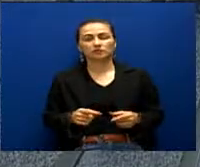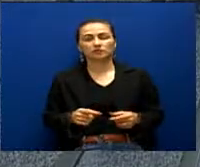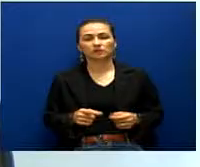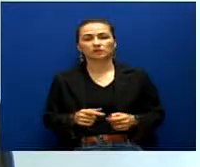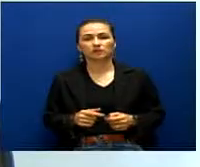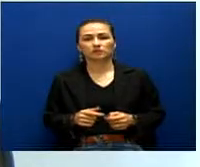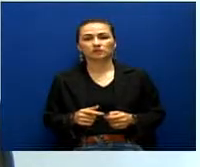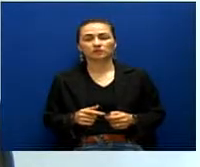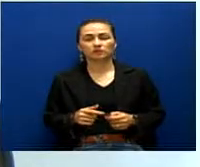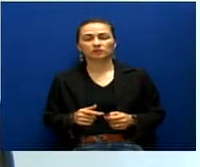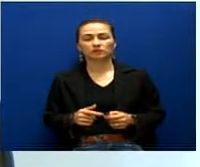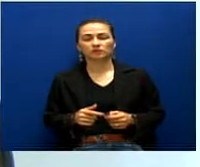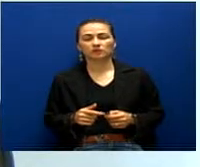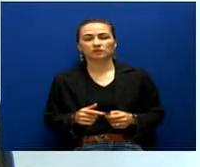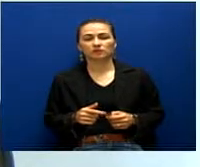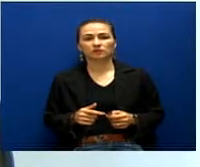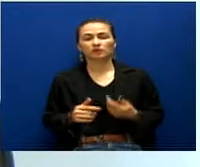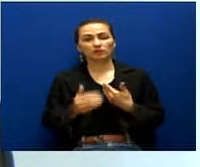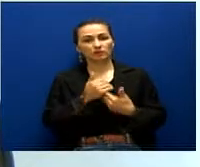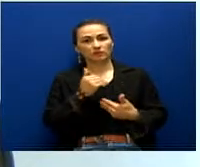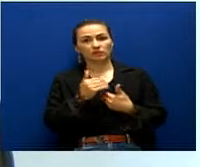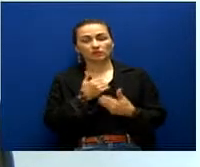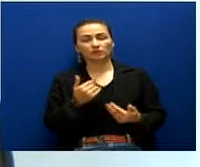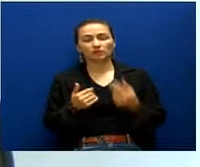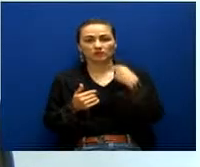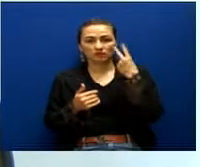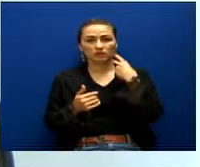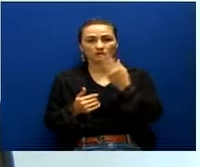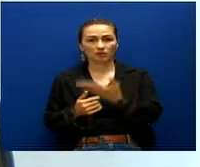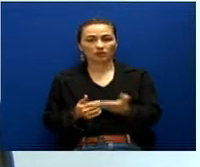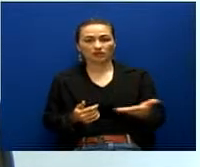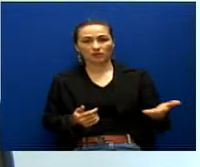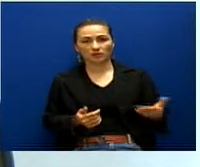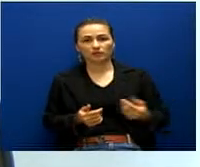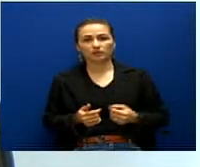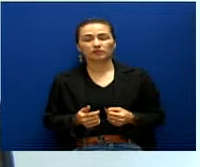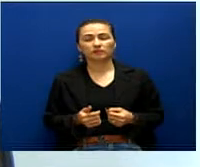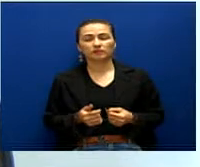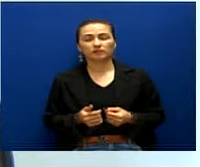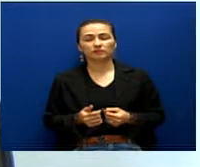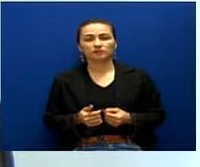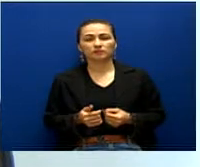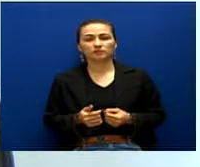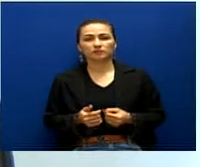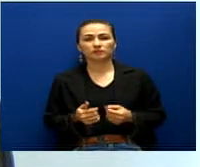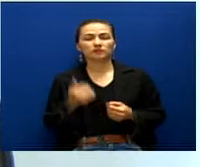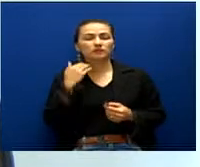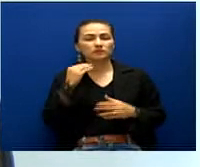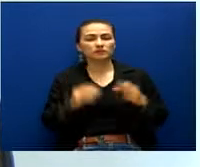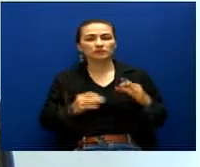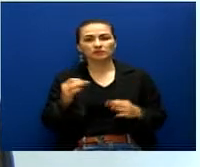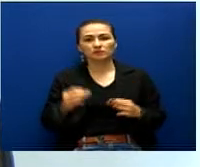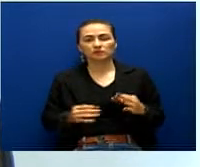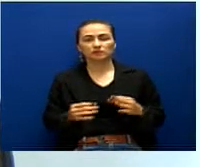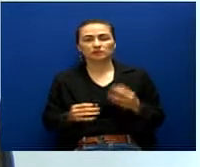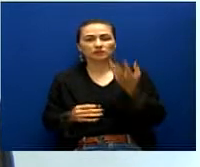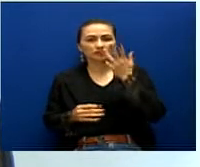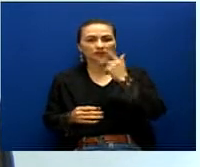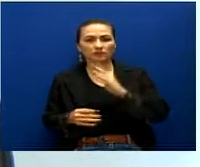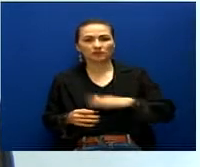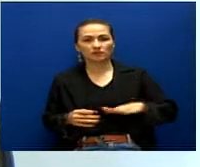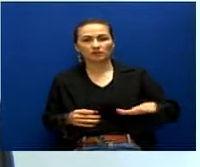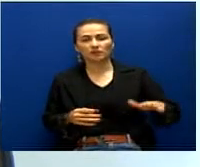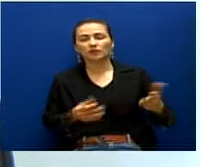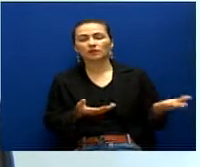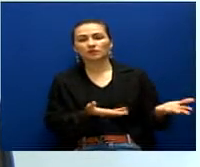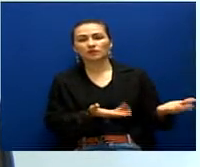conforme recomendação, vereadora Cíntia e demais vereadores, tem uma recomendação feita pela Promotoria de Justiça da Infância e